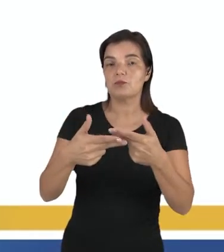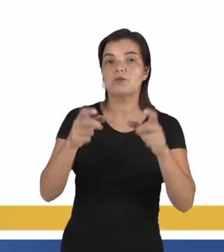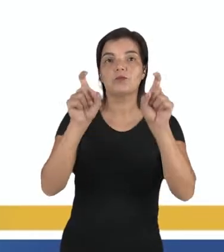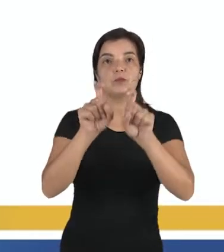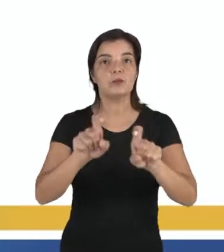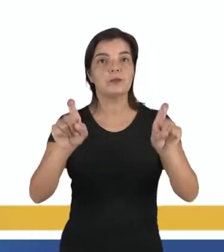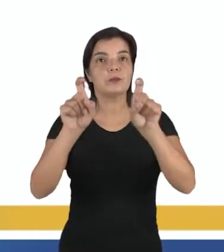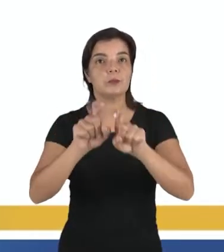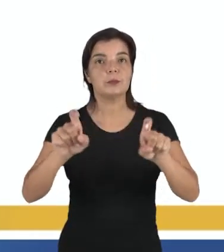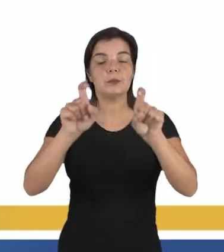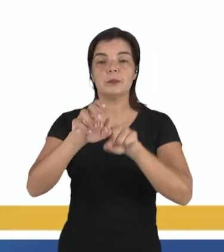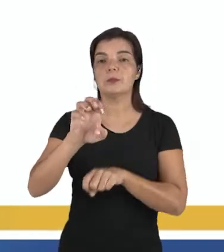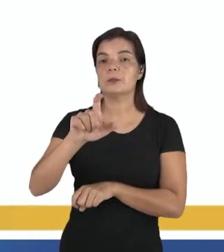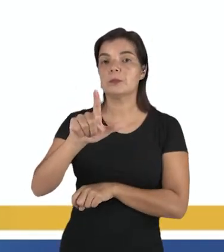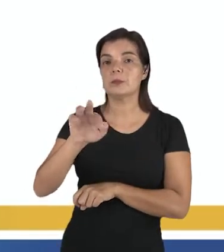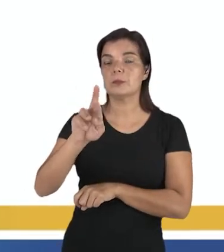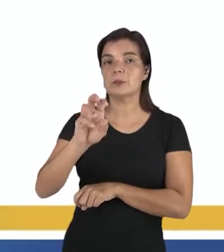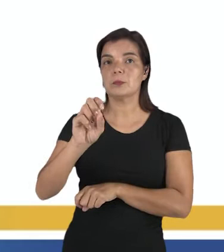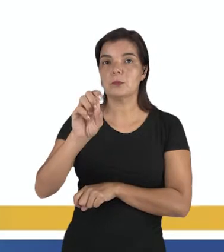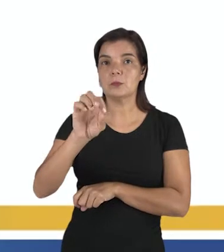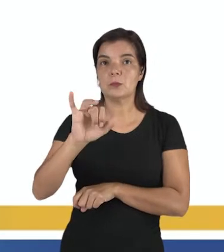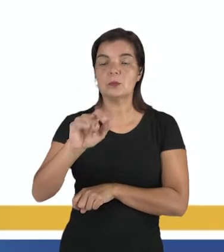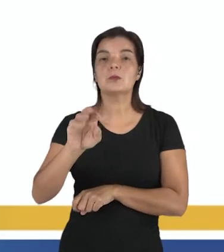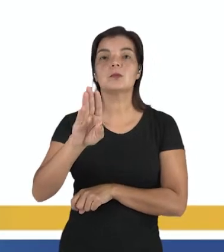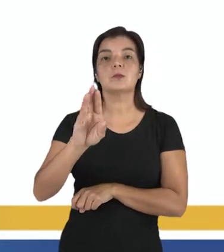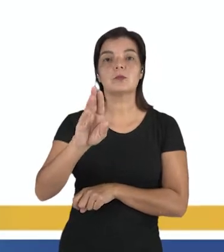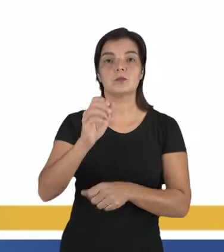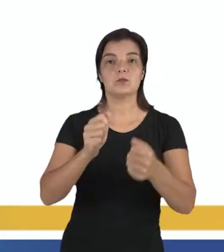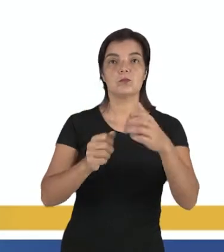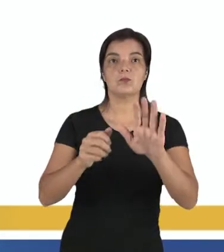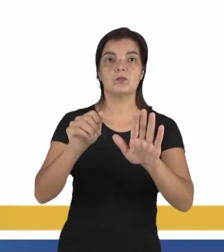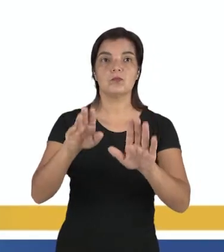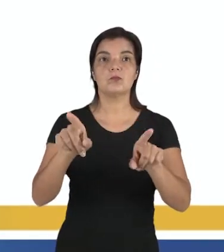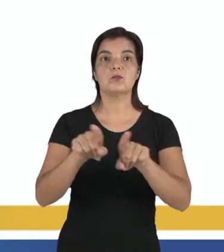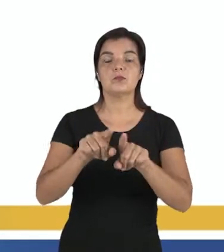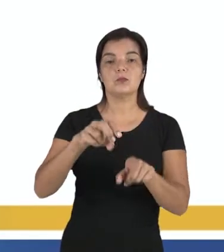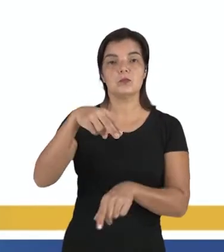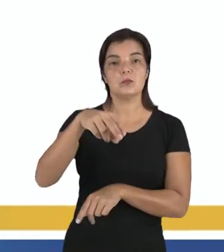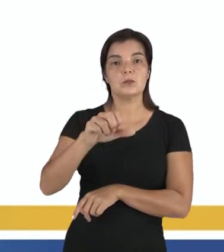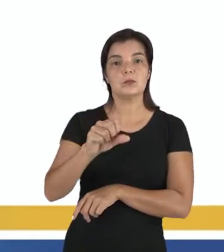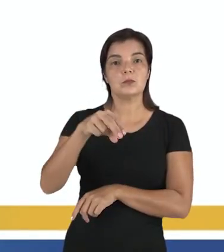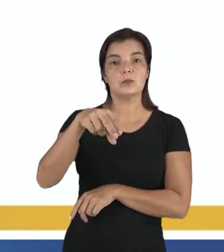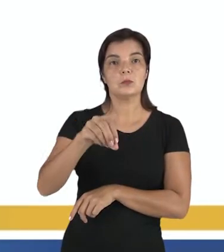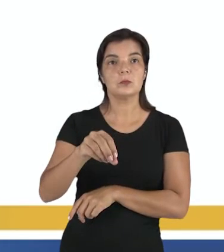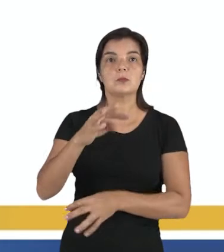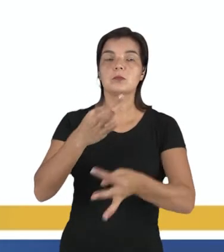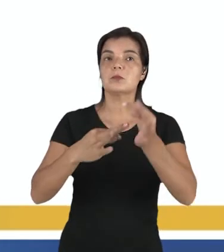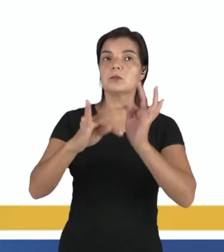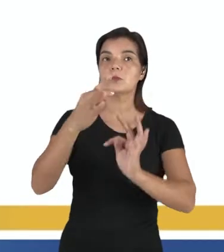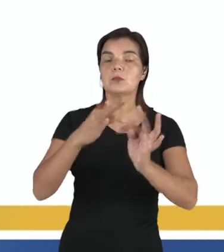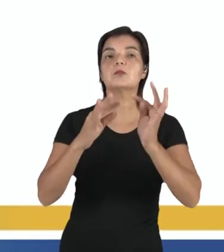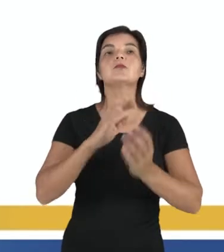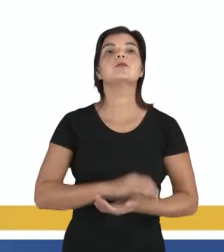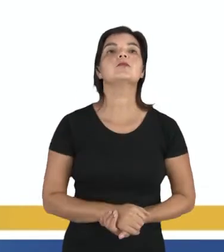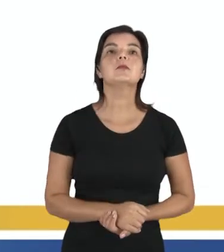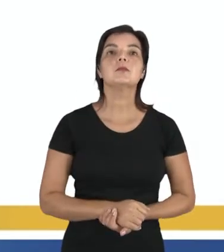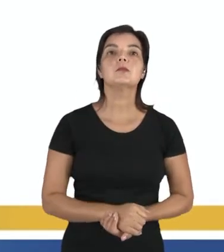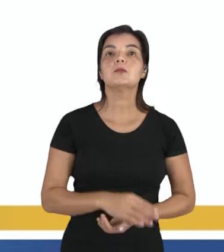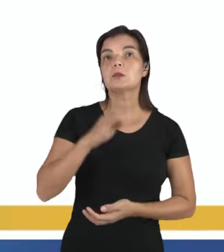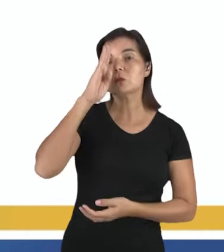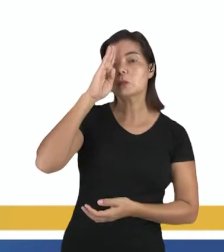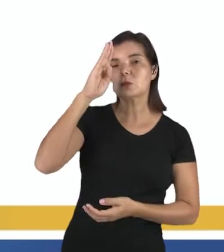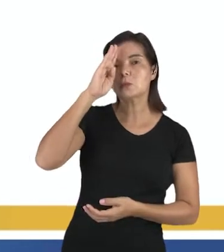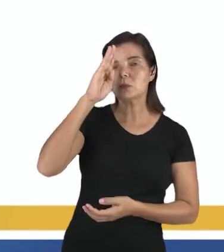produção nos setores de informática, eletrônica, robótica e nanotecnologia.